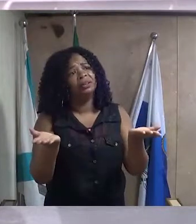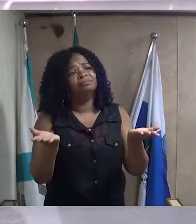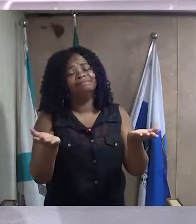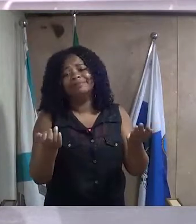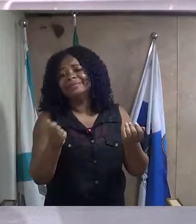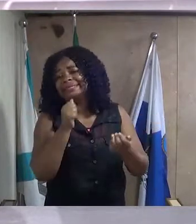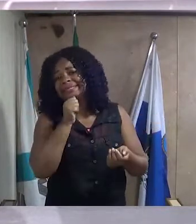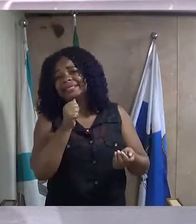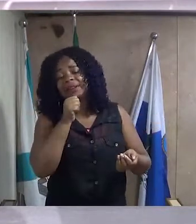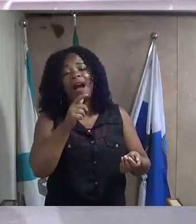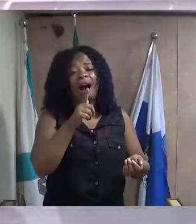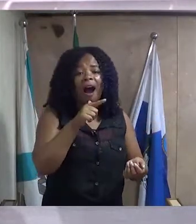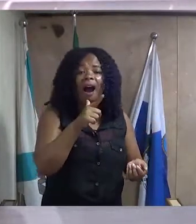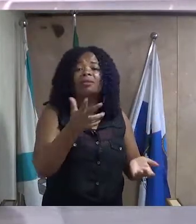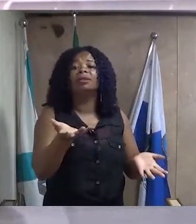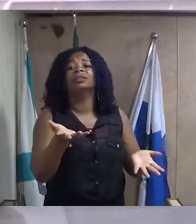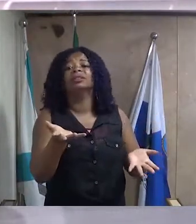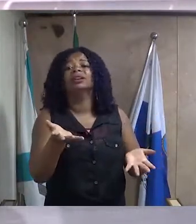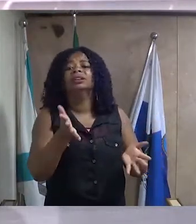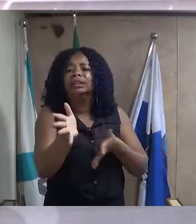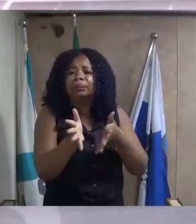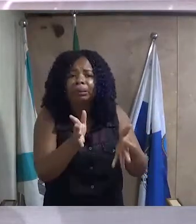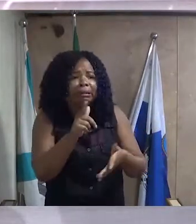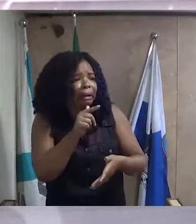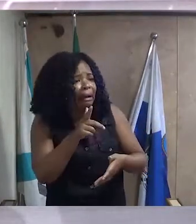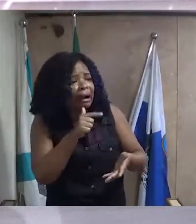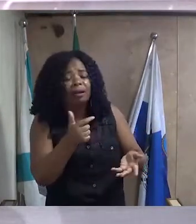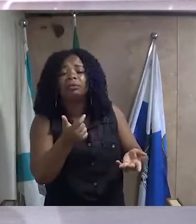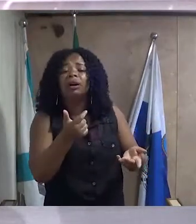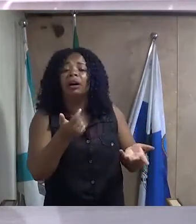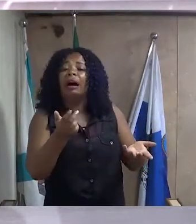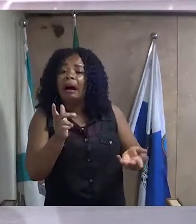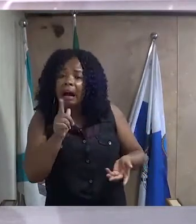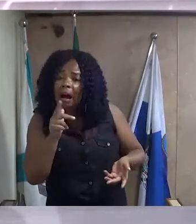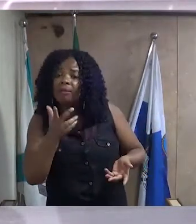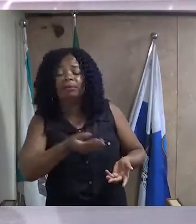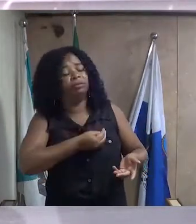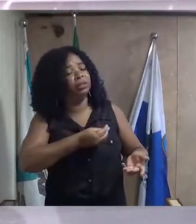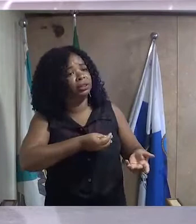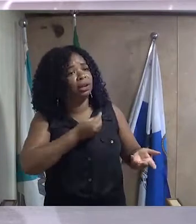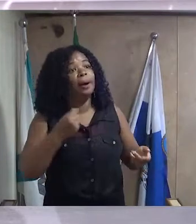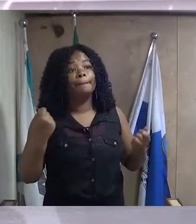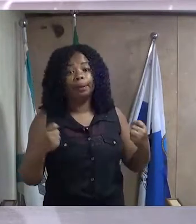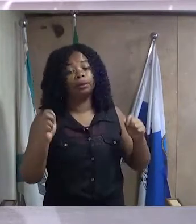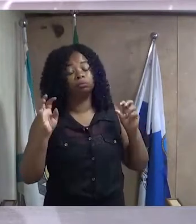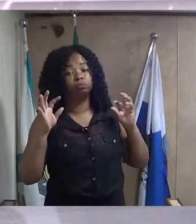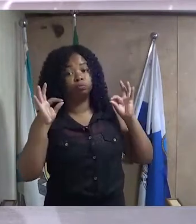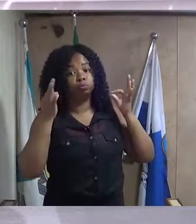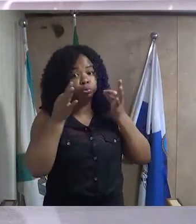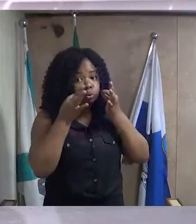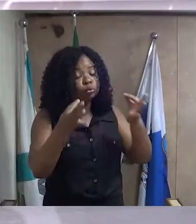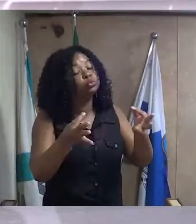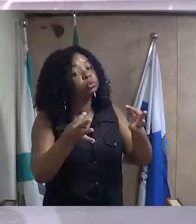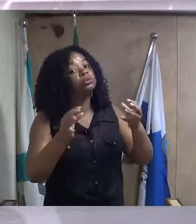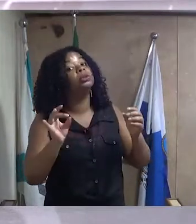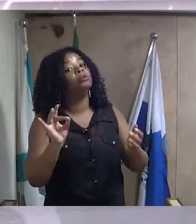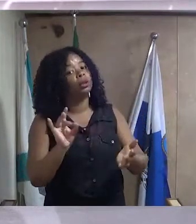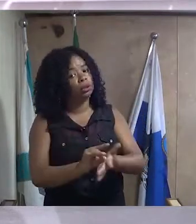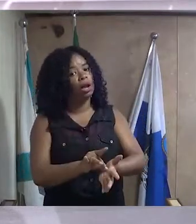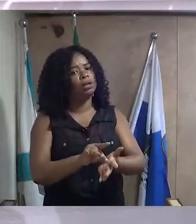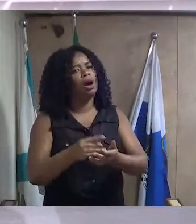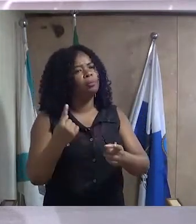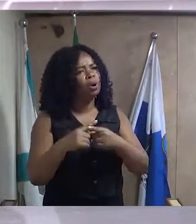água. Acesso à água e acesso à vida. E nós temos que estar atentos, muito atentos, porque hoje